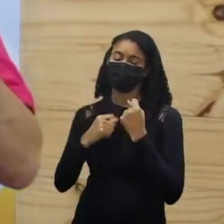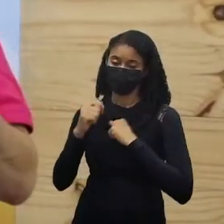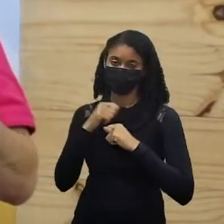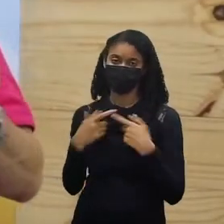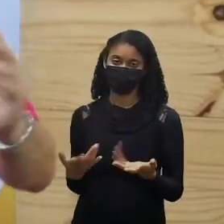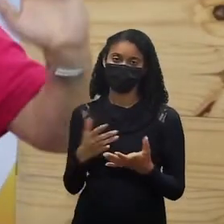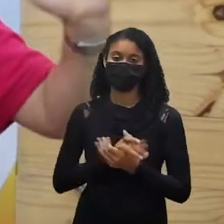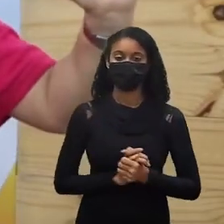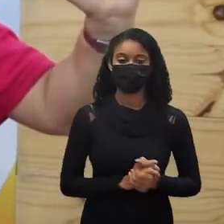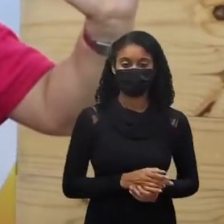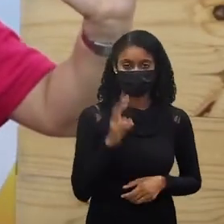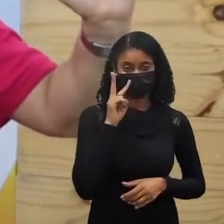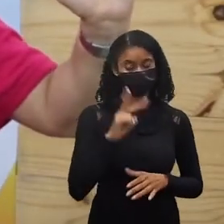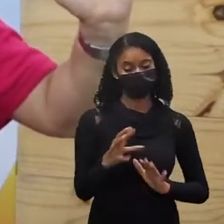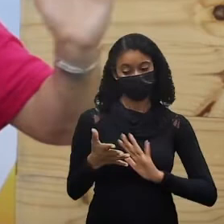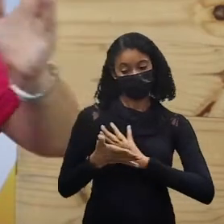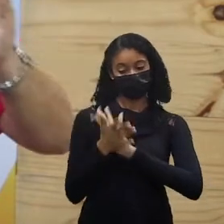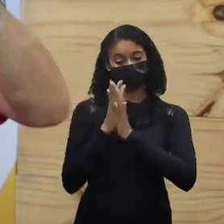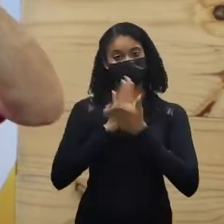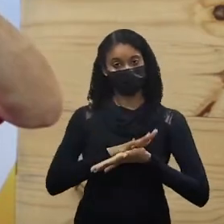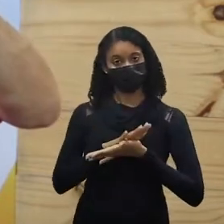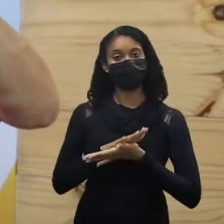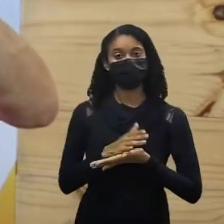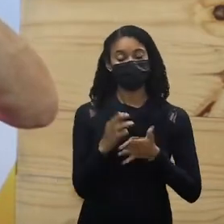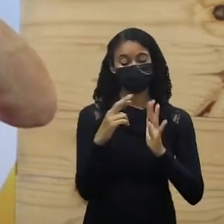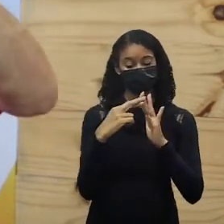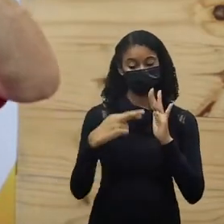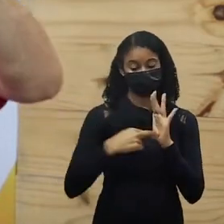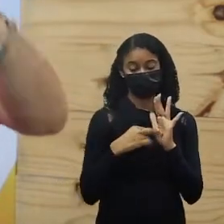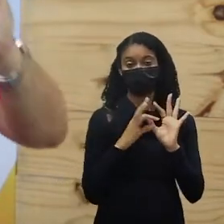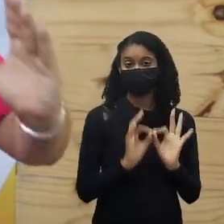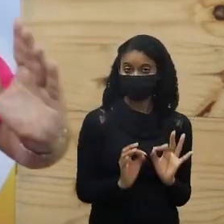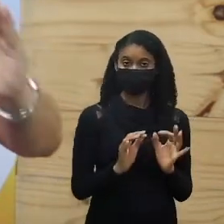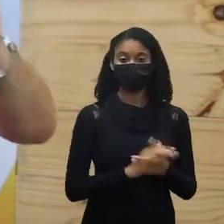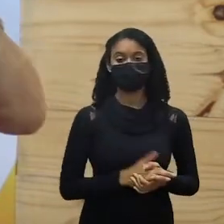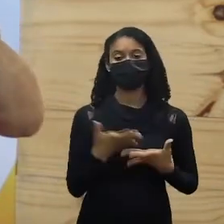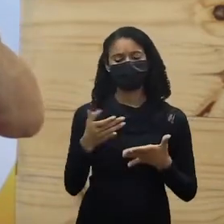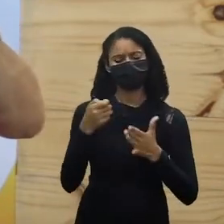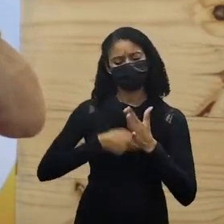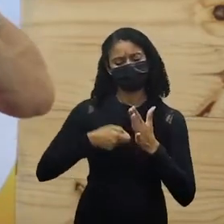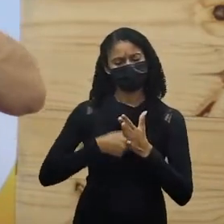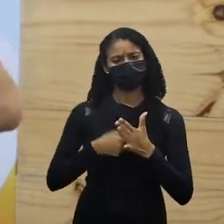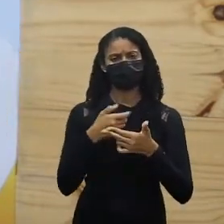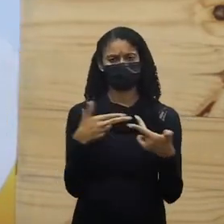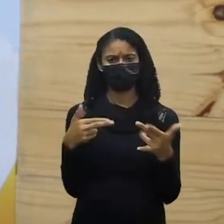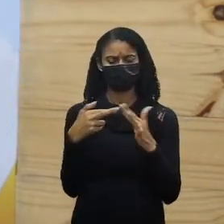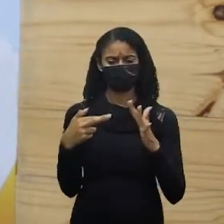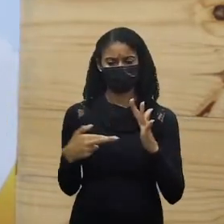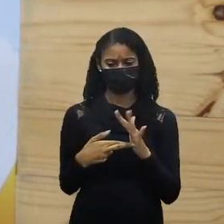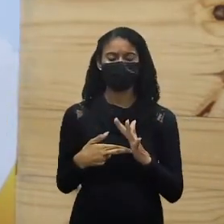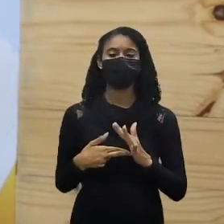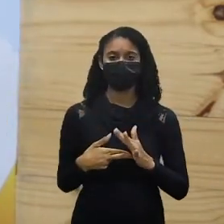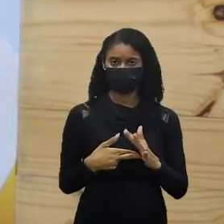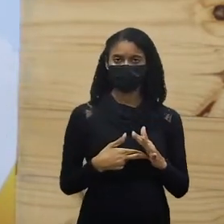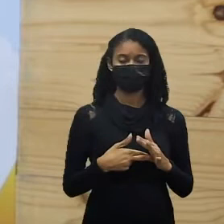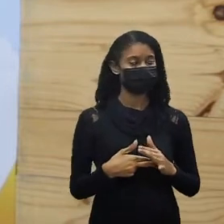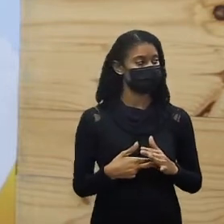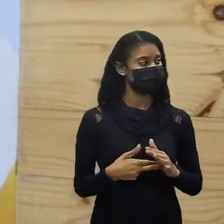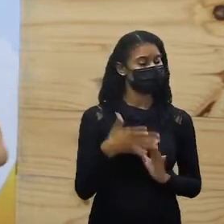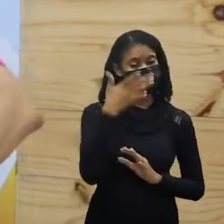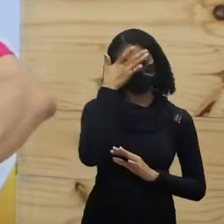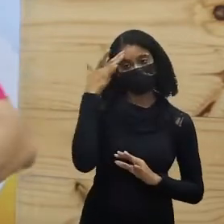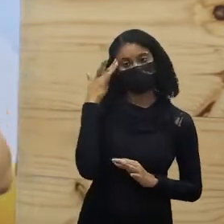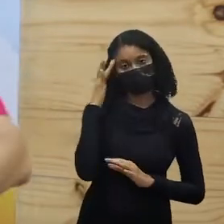Então, veja, preconceito, norma, certo? Querer impor uma norma para